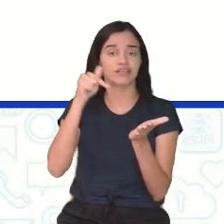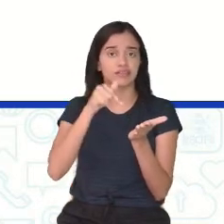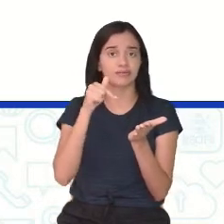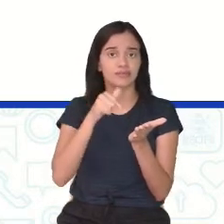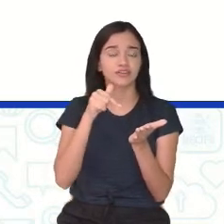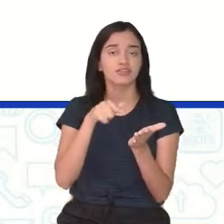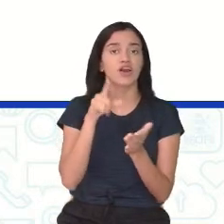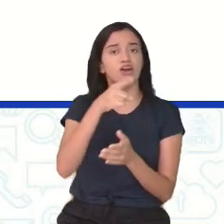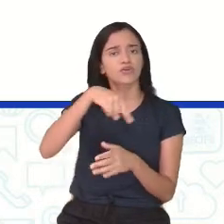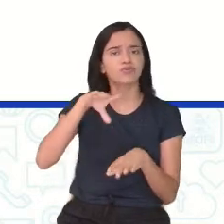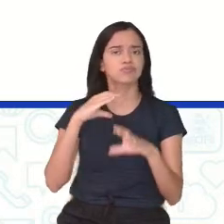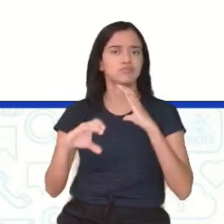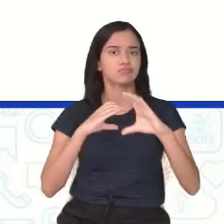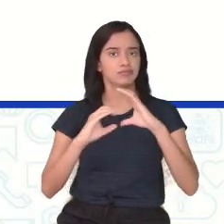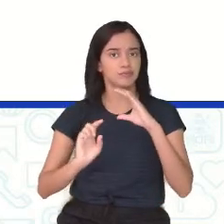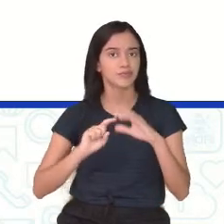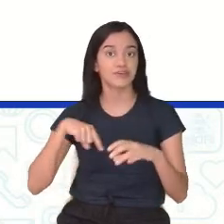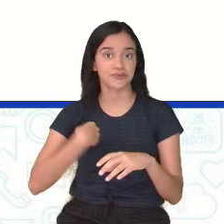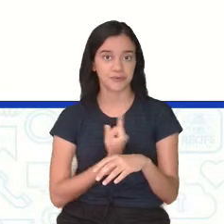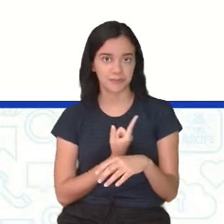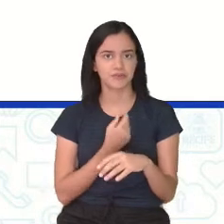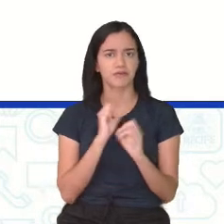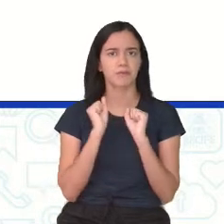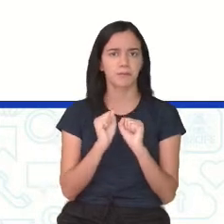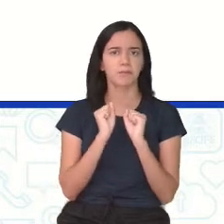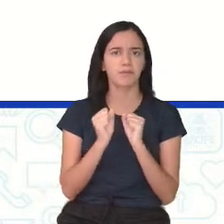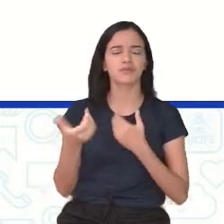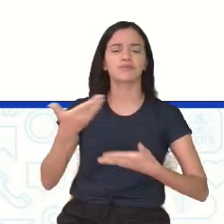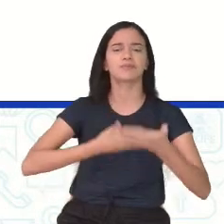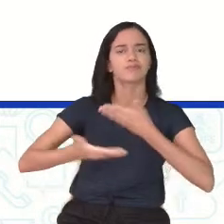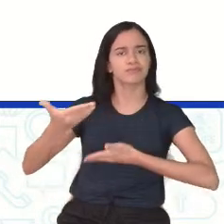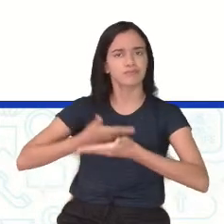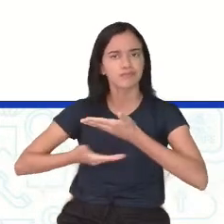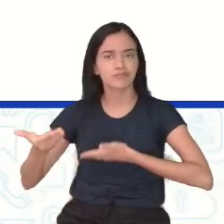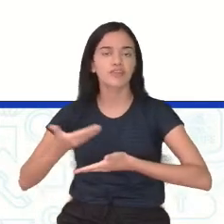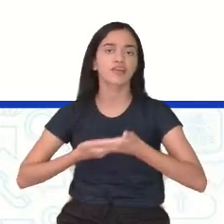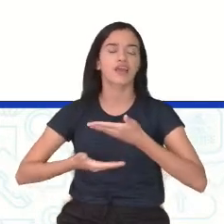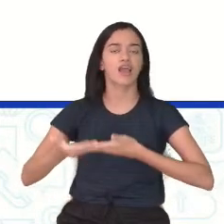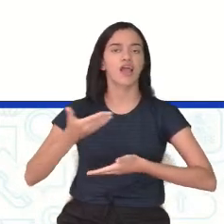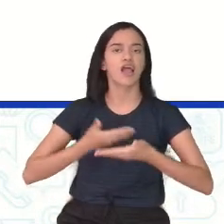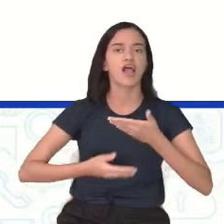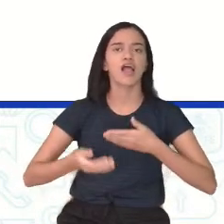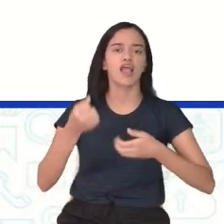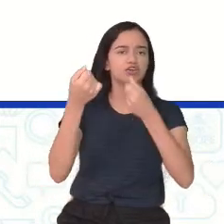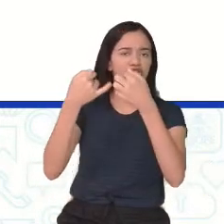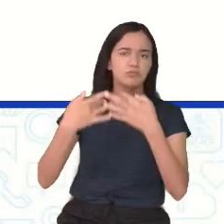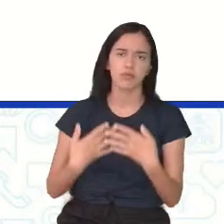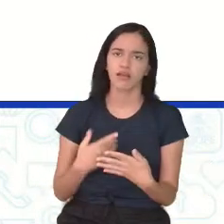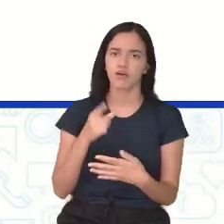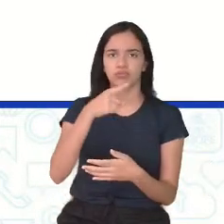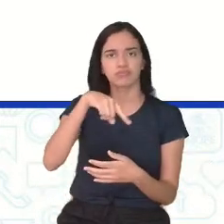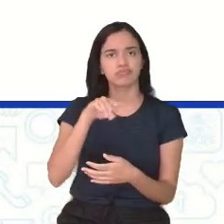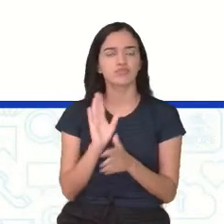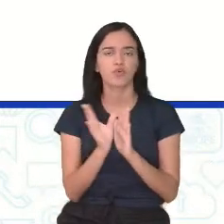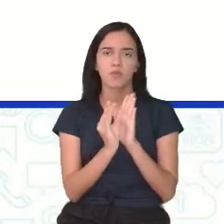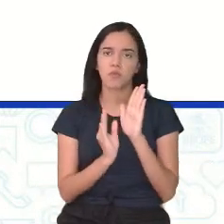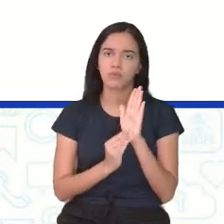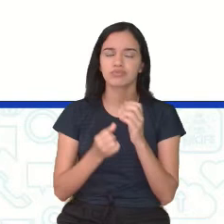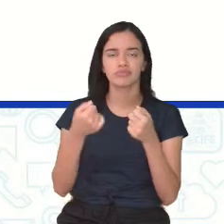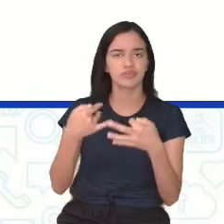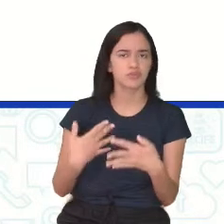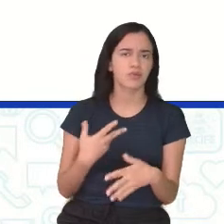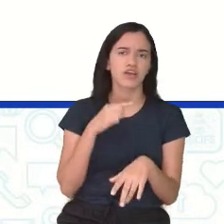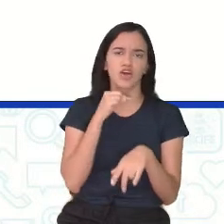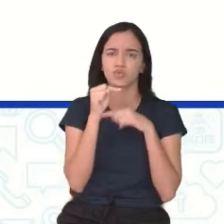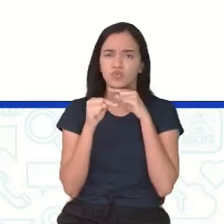vocês se comunicam com a gente, né? Que vocês podem aí interagir, contar o que vocês sabem sobre o conteúdo, né? Tirar